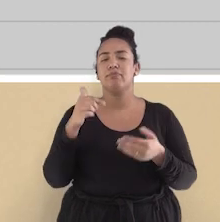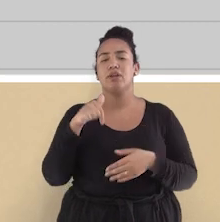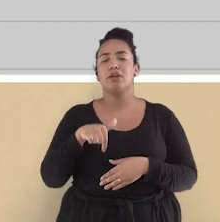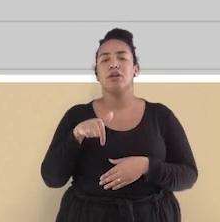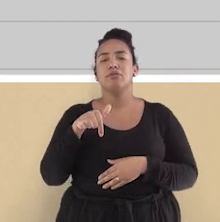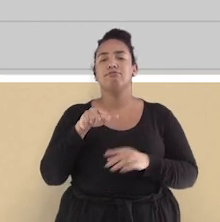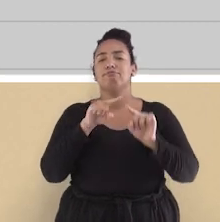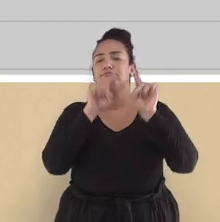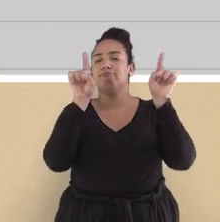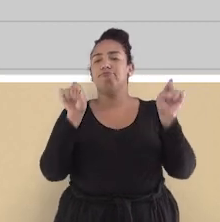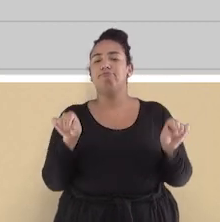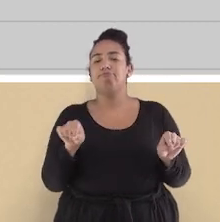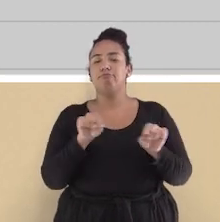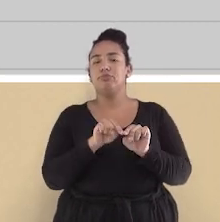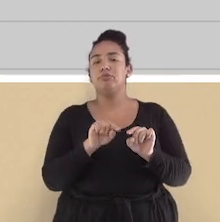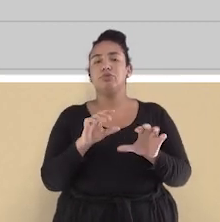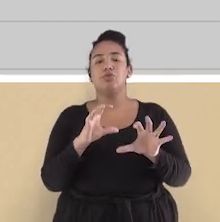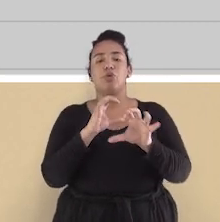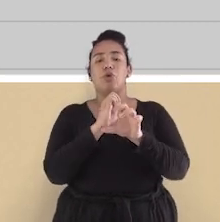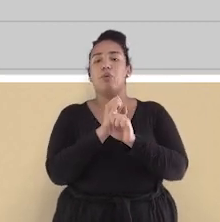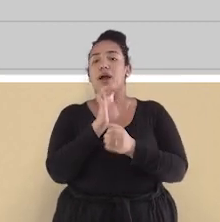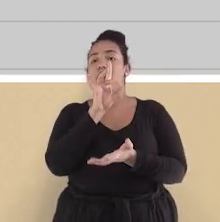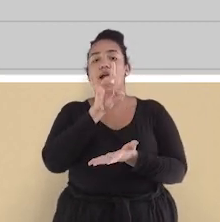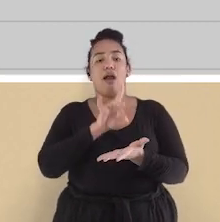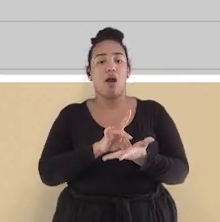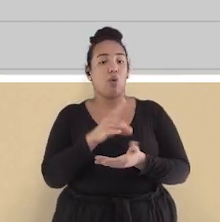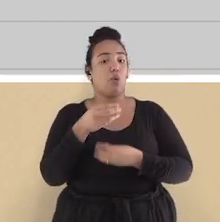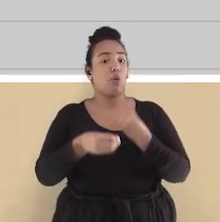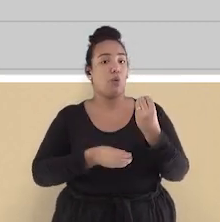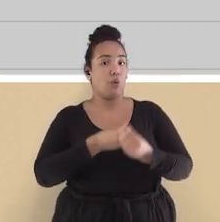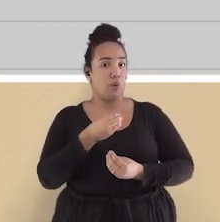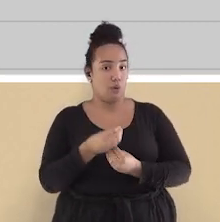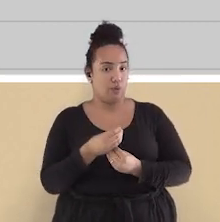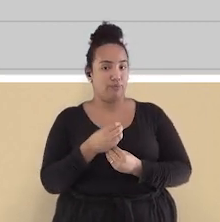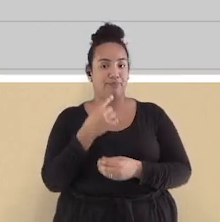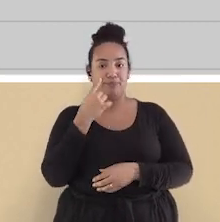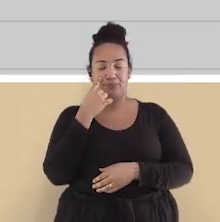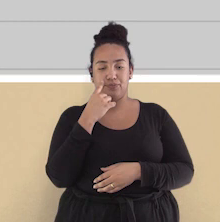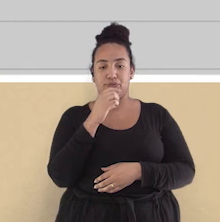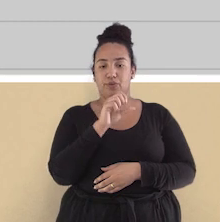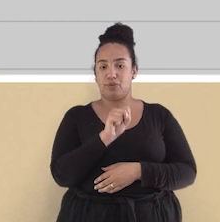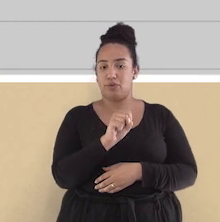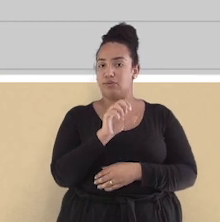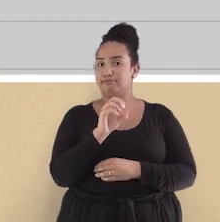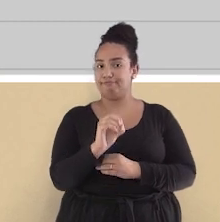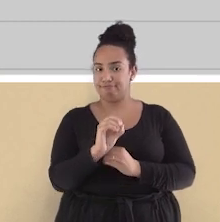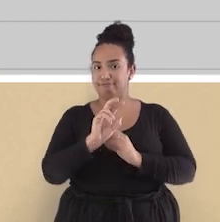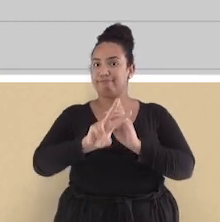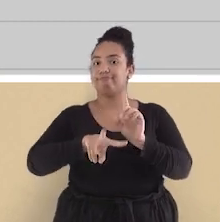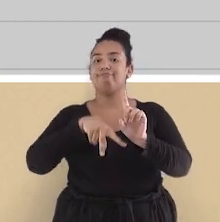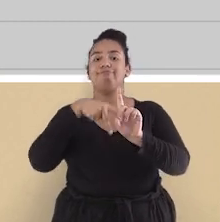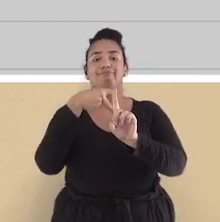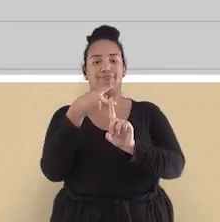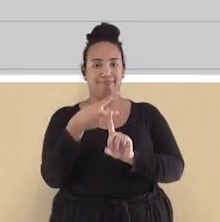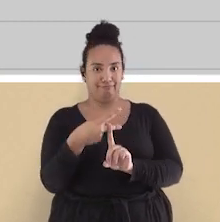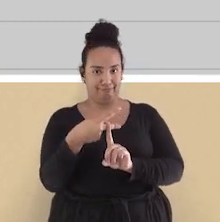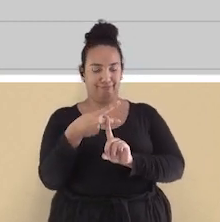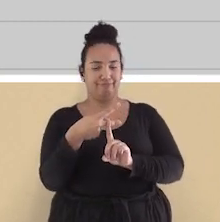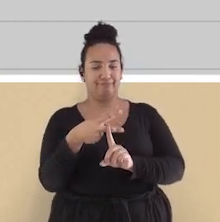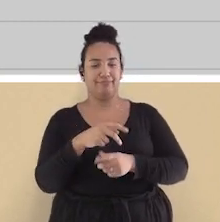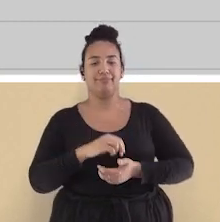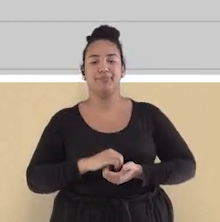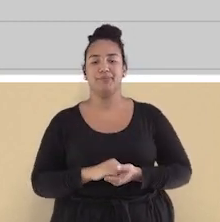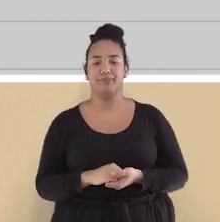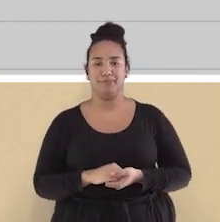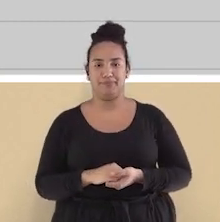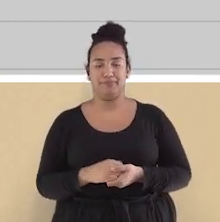consigo descobrir o tamanho real? Basta multiplicar ou aumentar 80 vezes o tamanho dele, a